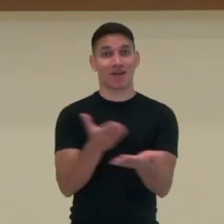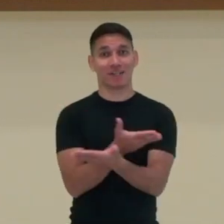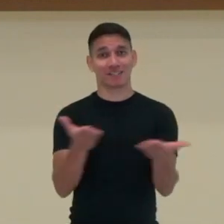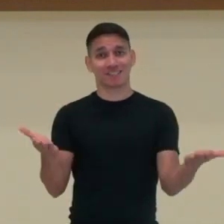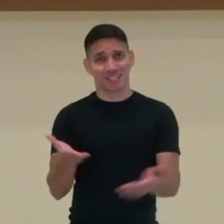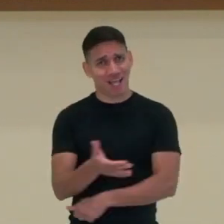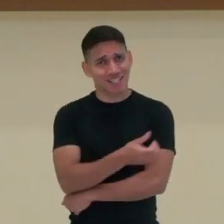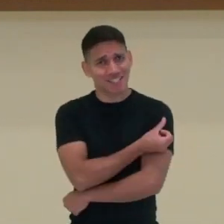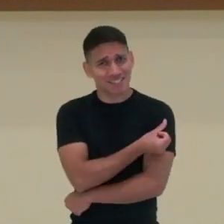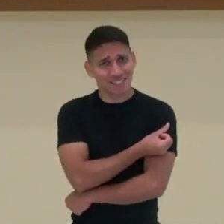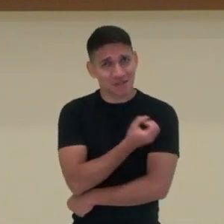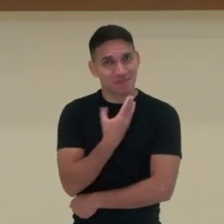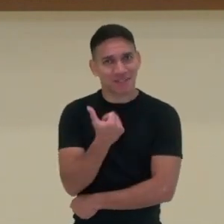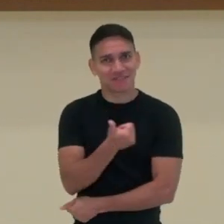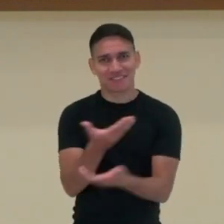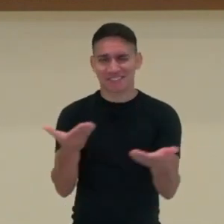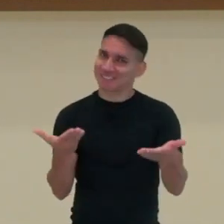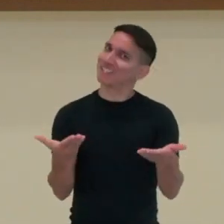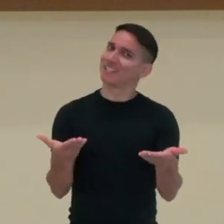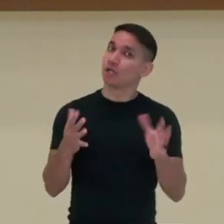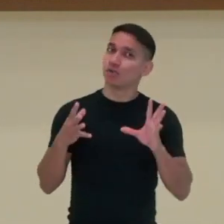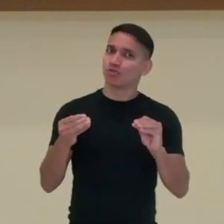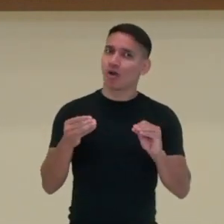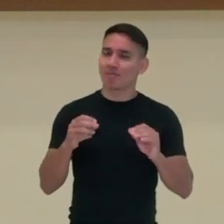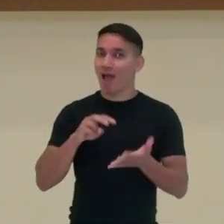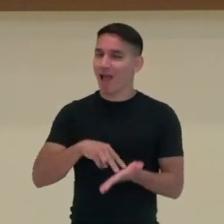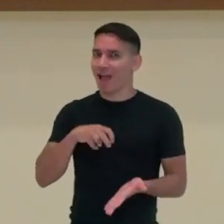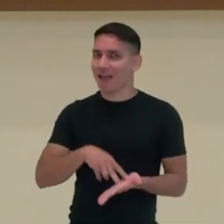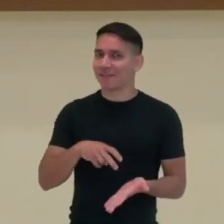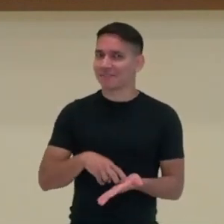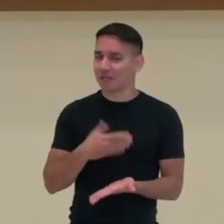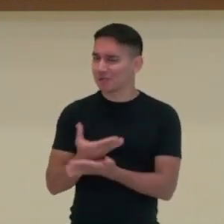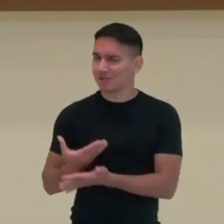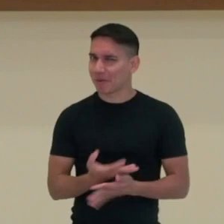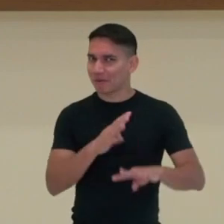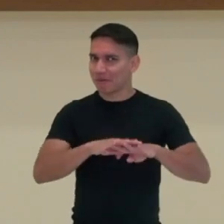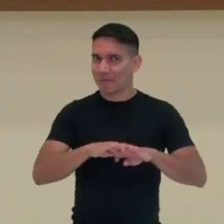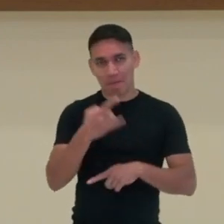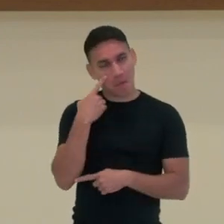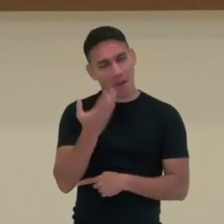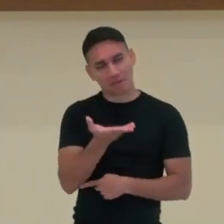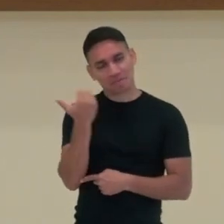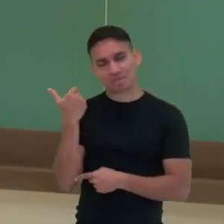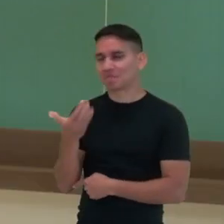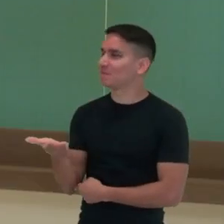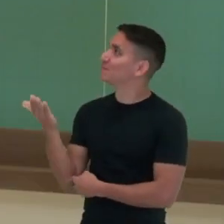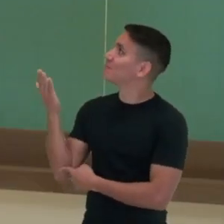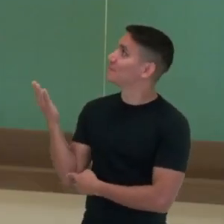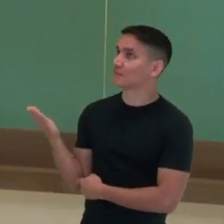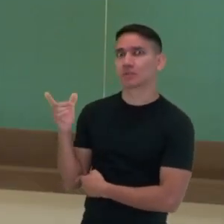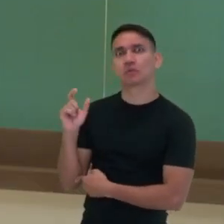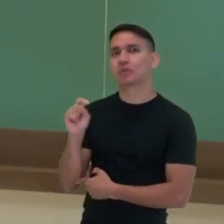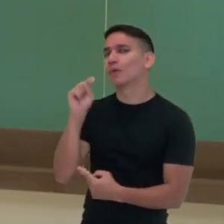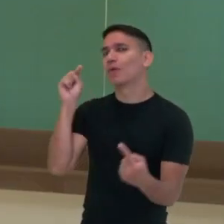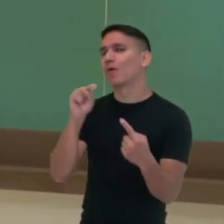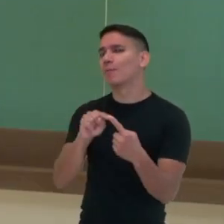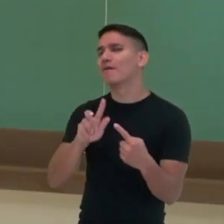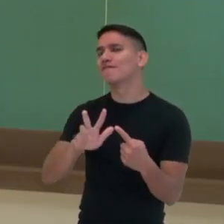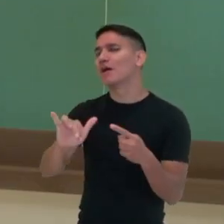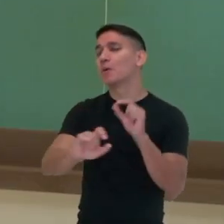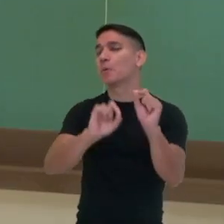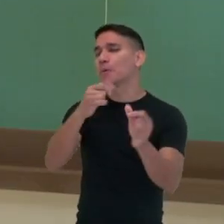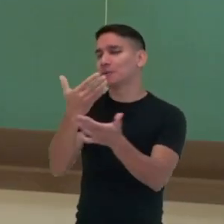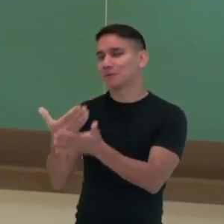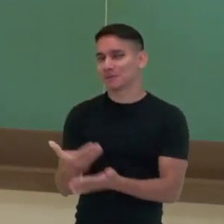galerinha do sexto ano, tudo bem com vocês? Todo mundo animado para estudar matemática? Vamos lá comigo então. Olha só, então quais serão os nossos